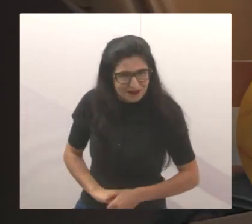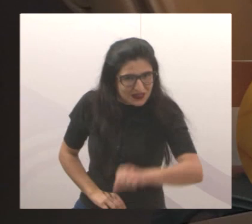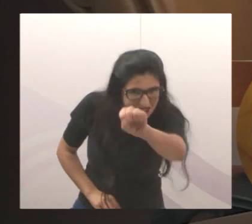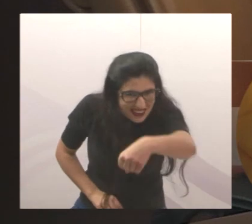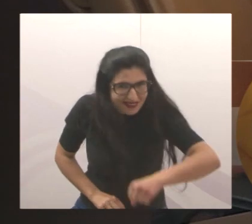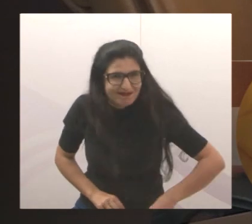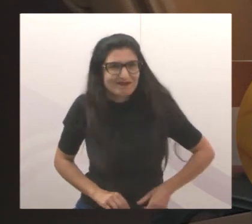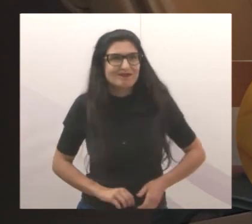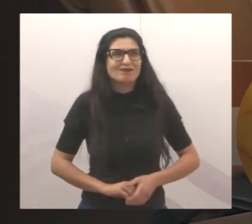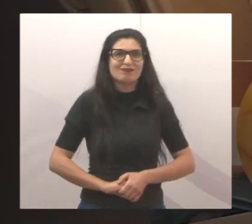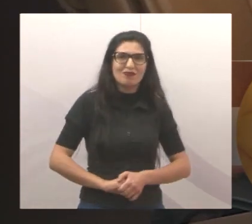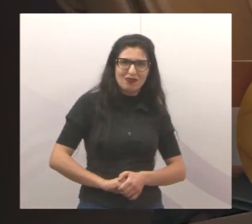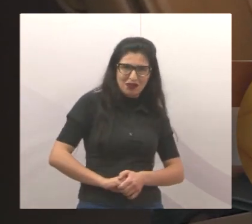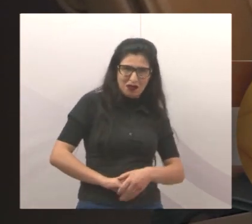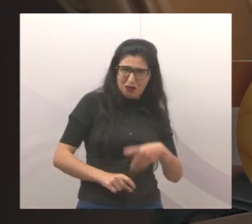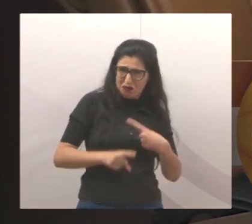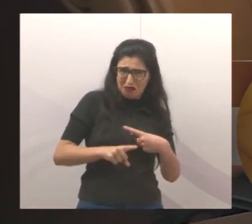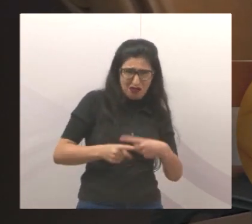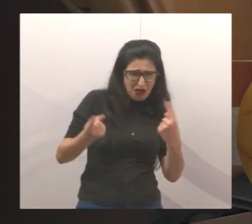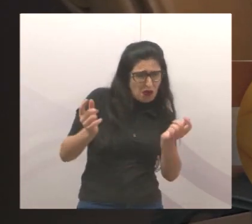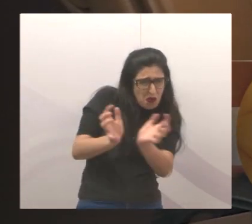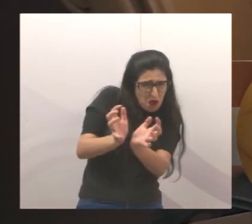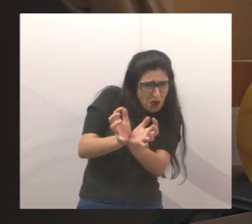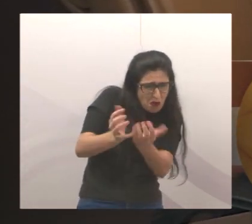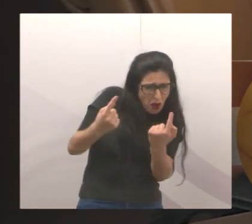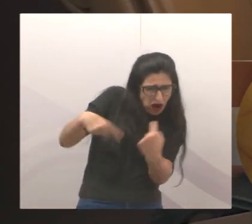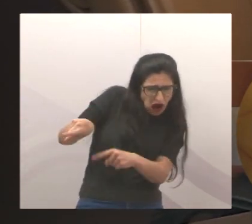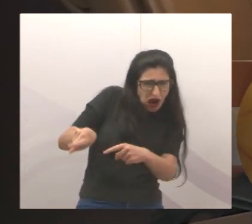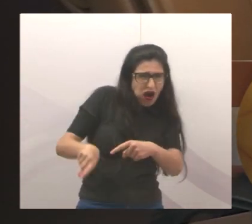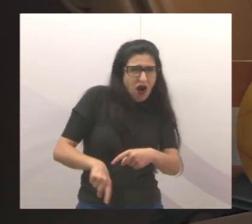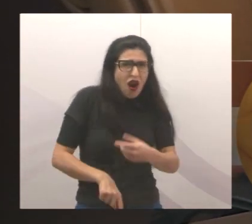esse serviço de cassação. Então,